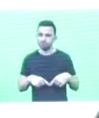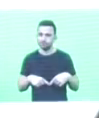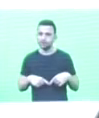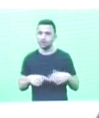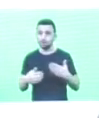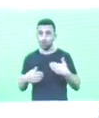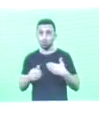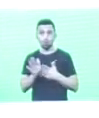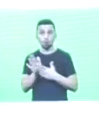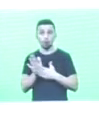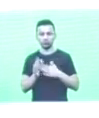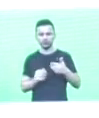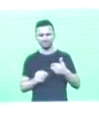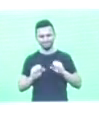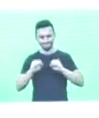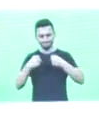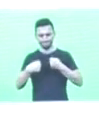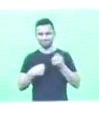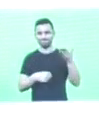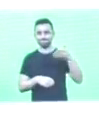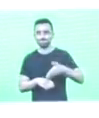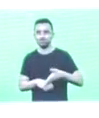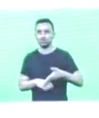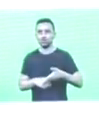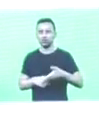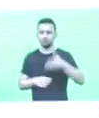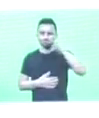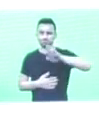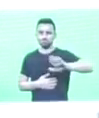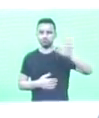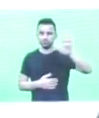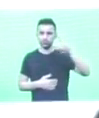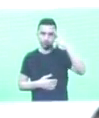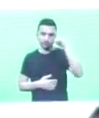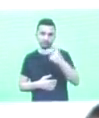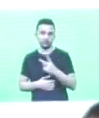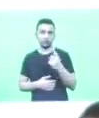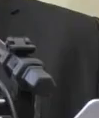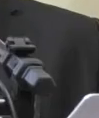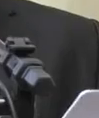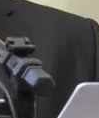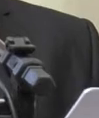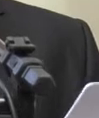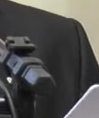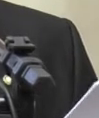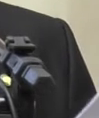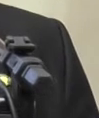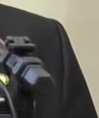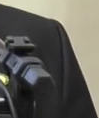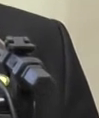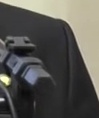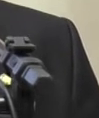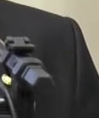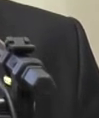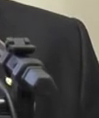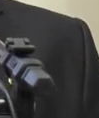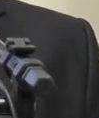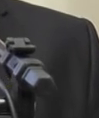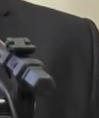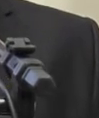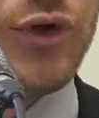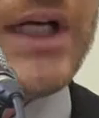o deputado Adrianinho de Martini do PT se despediu da Assembleia Legislativa em pronunciamento durante